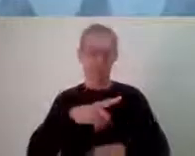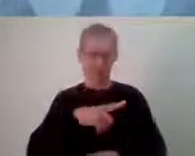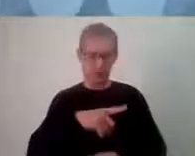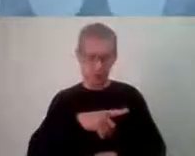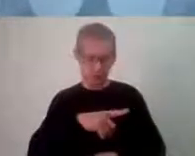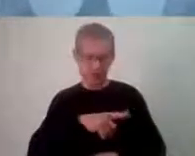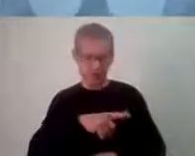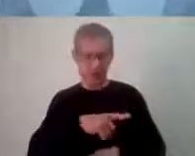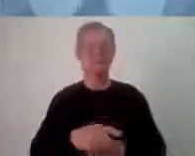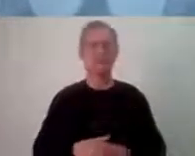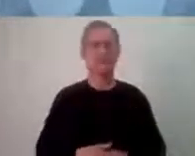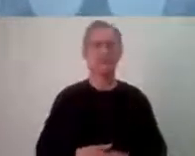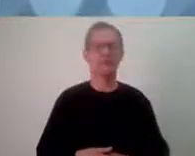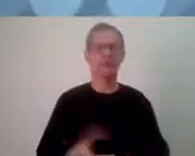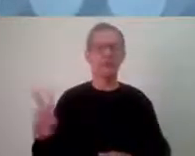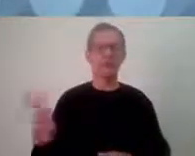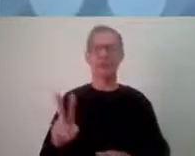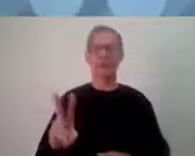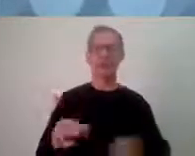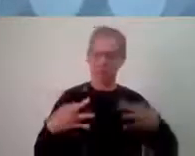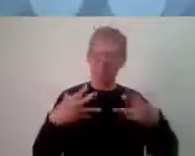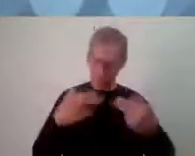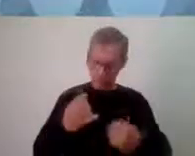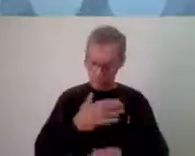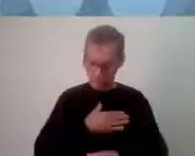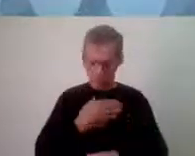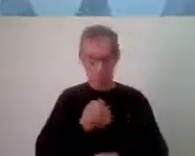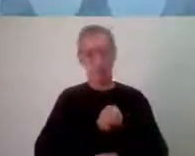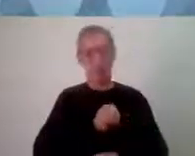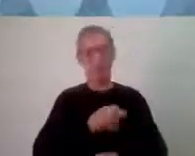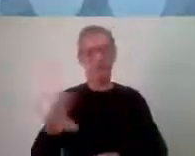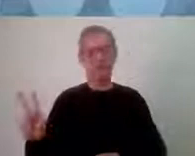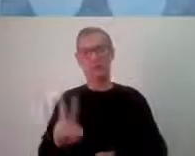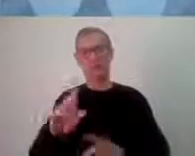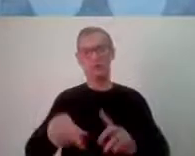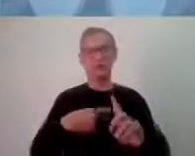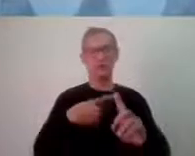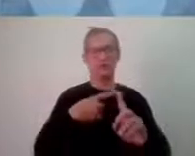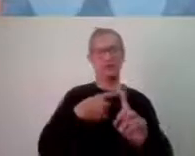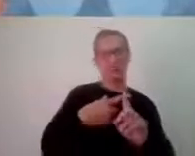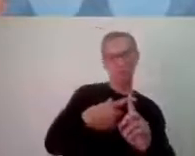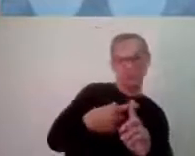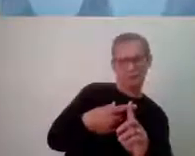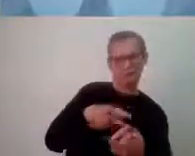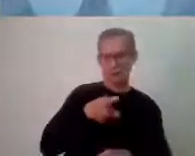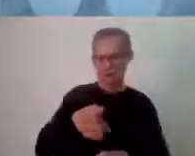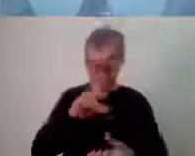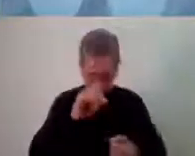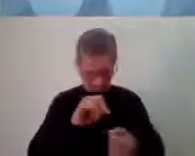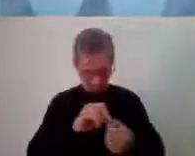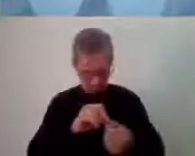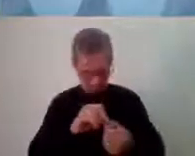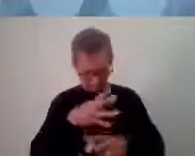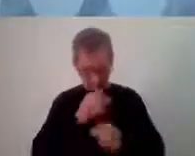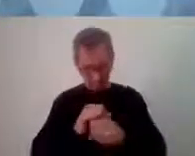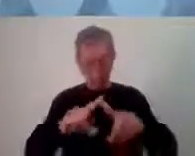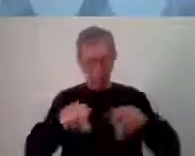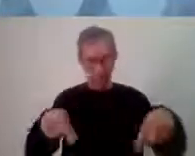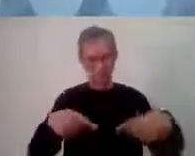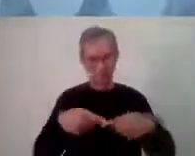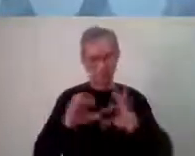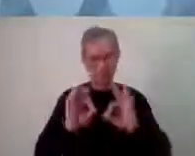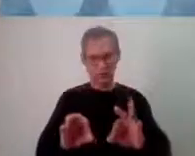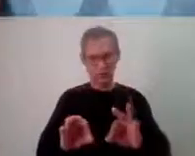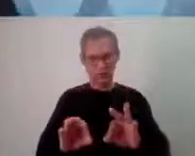né, ele traz ali o valor absoluto do meu número, que é um valor positivo. Então, você fez lá, vai calcular a área de uma